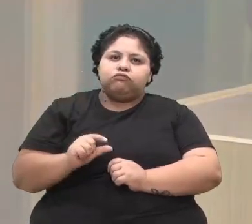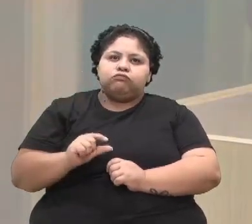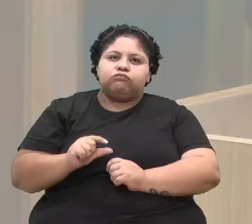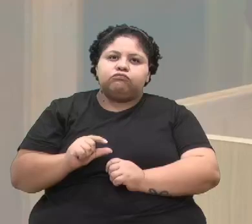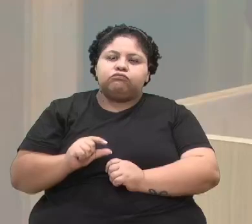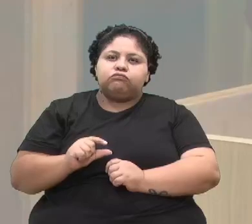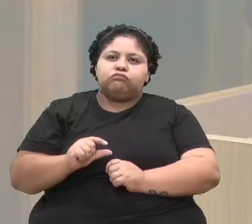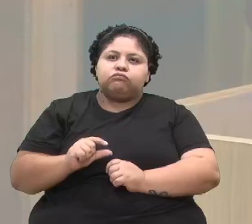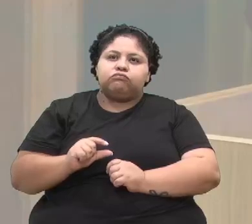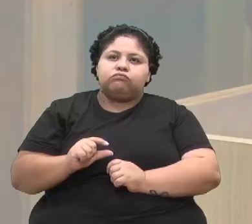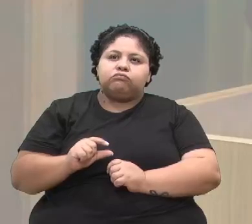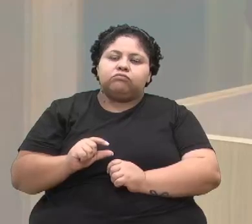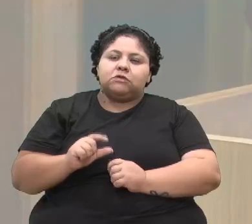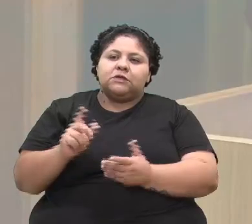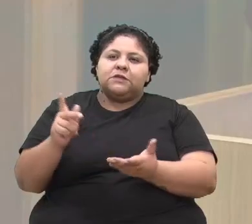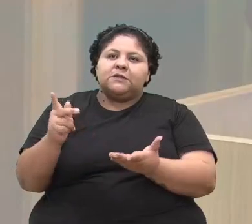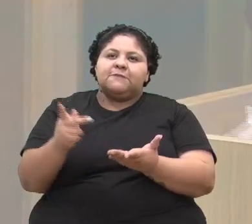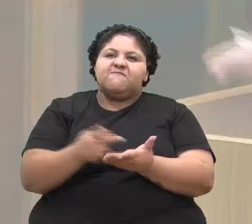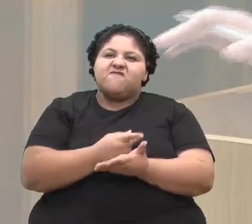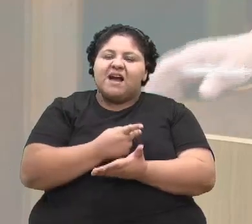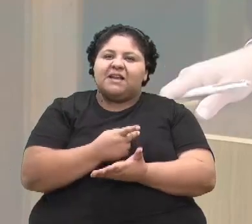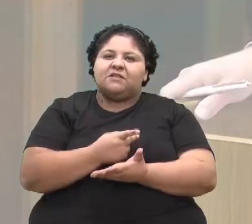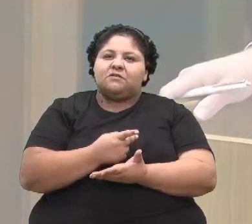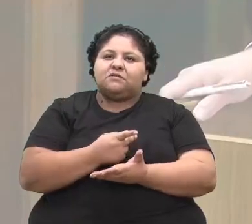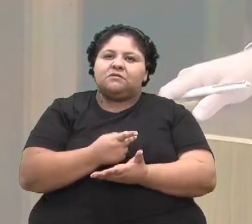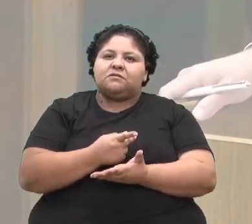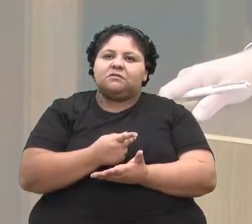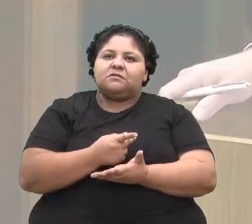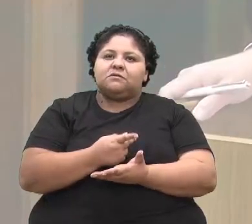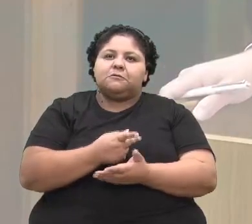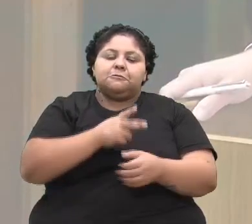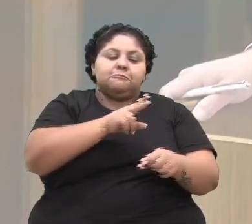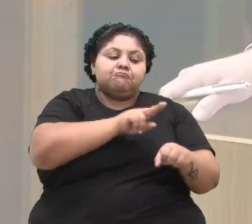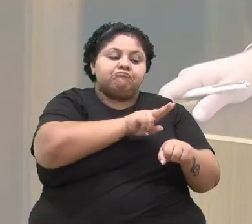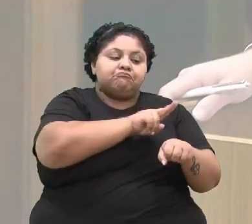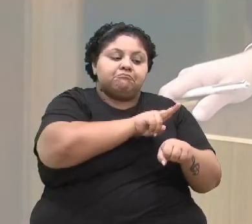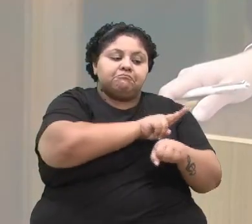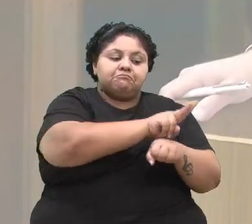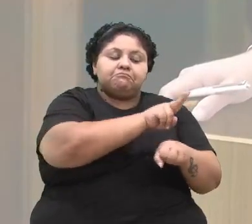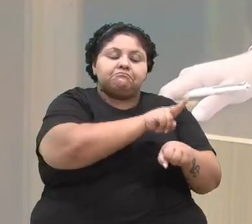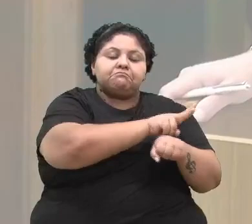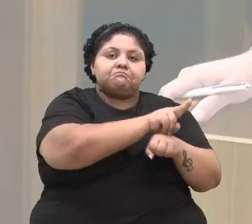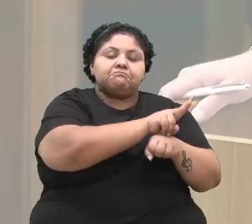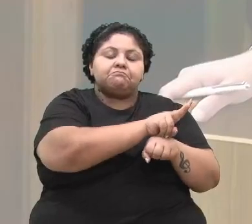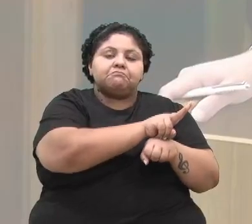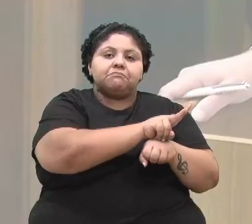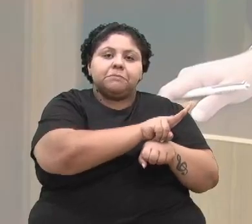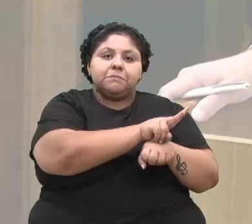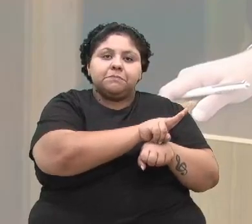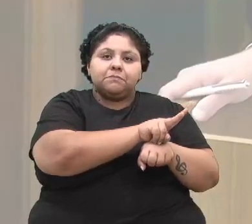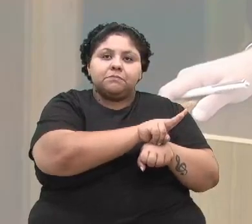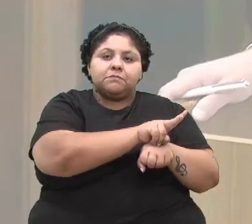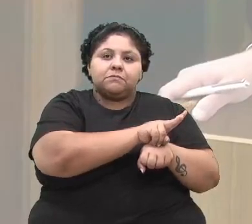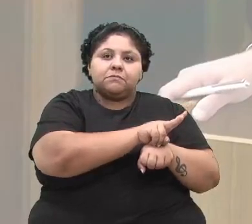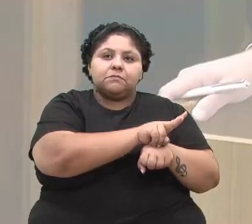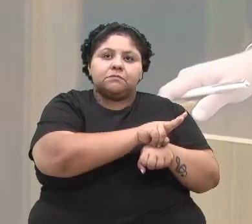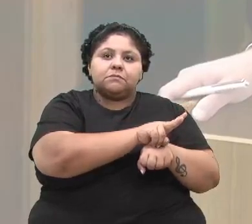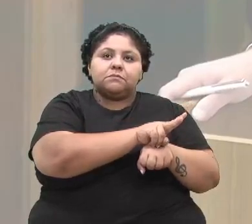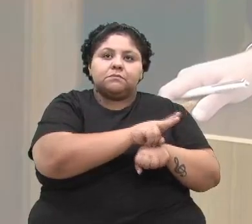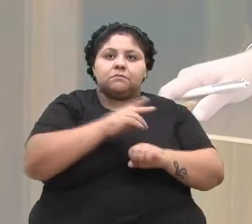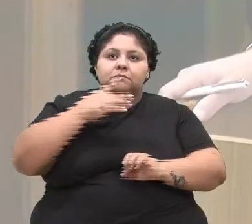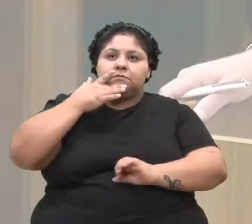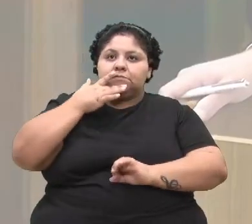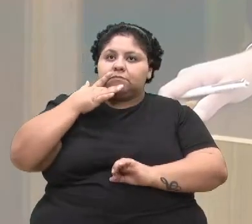déficit da situação das vagas da situação